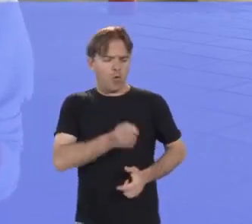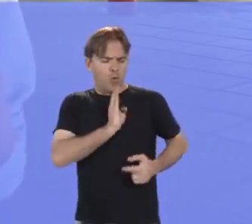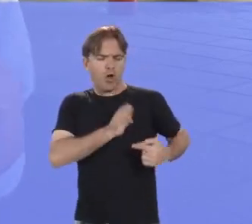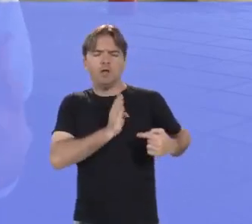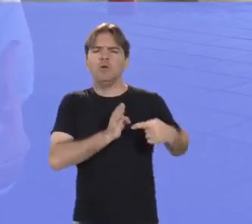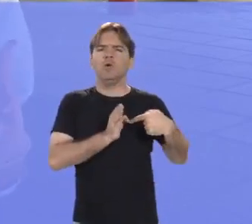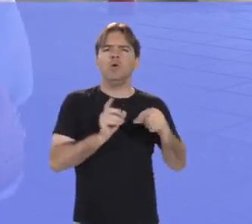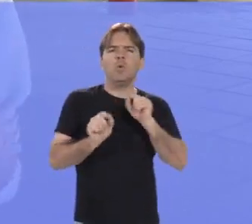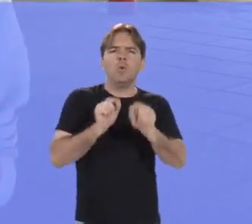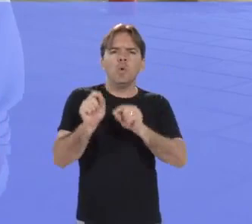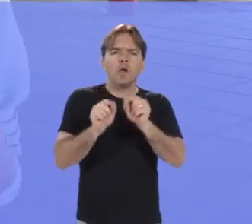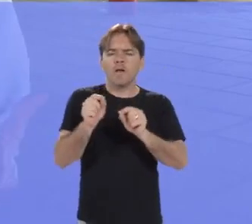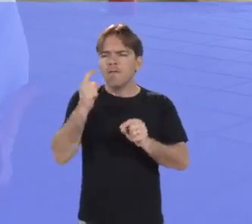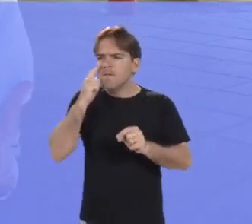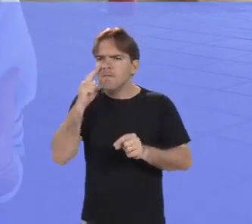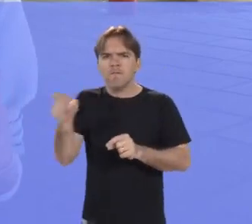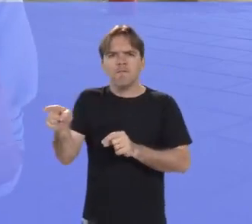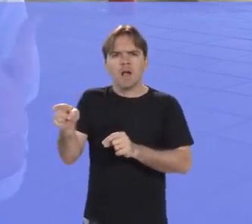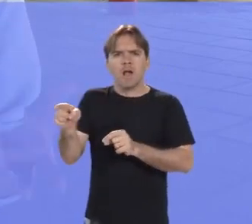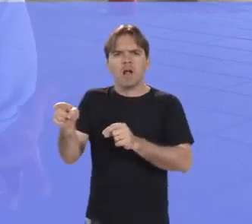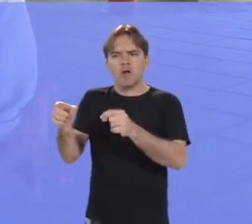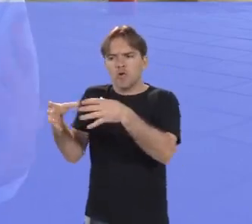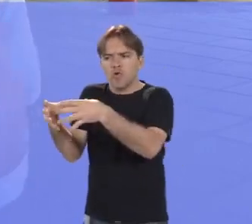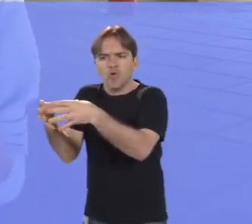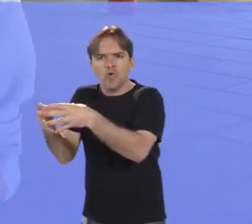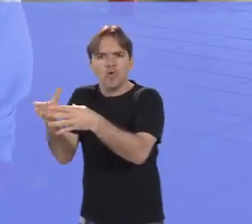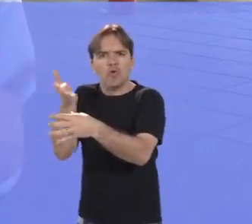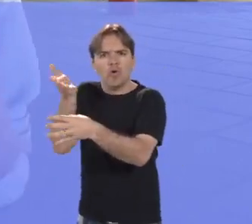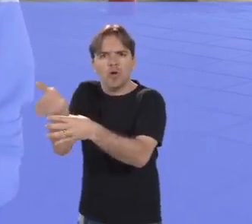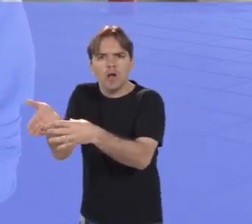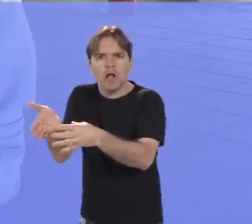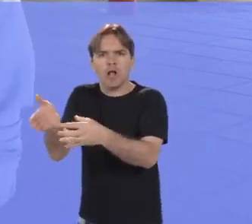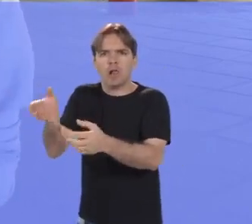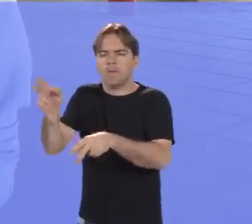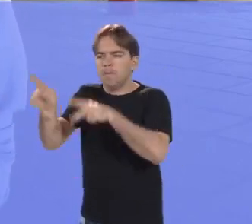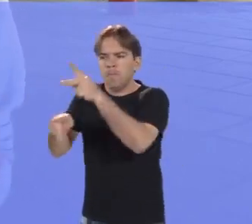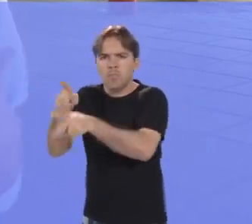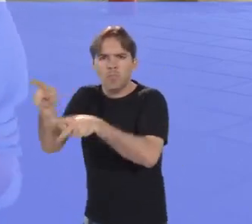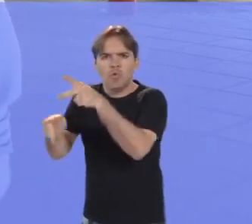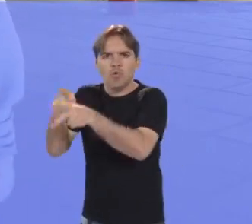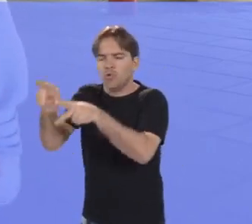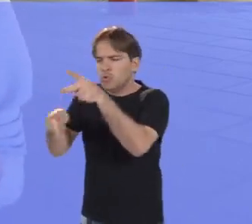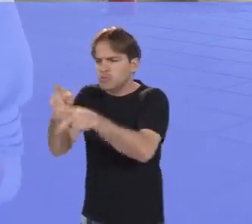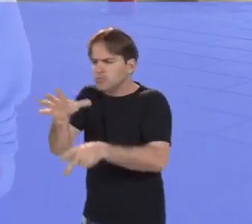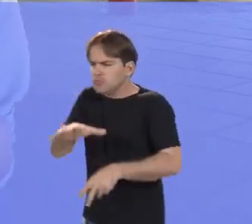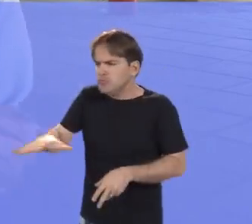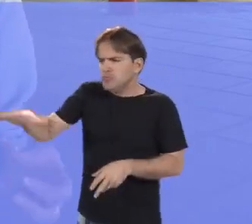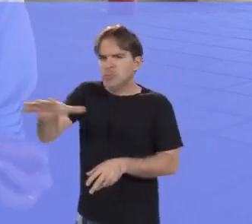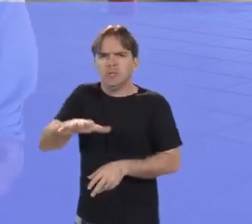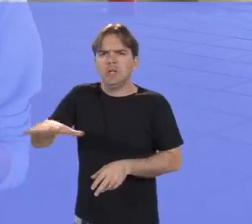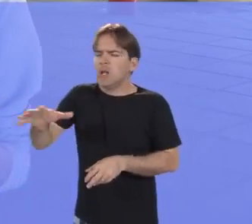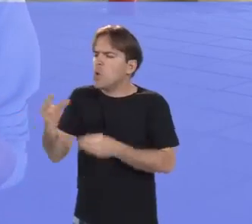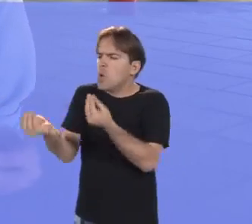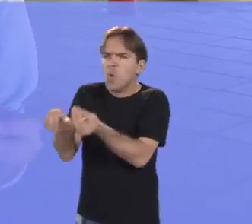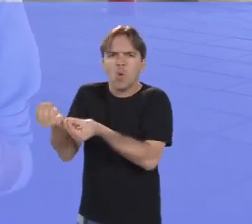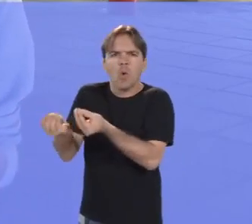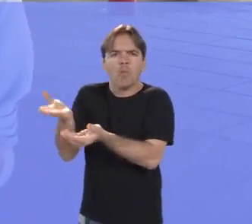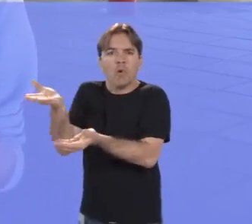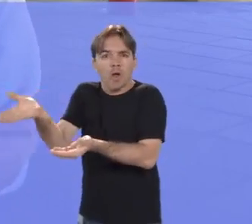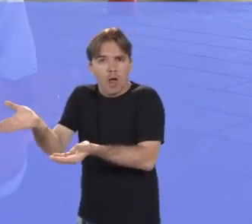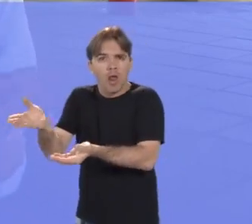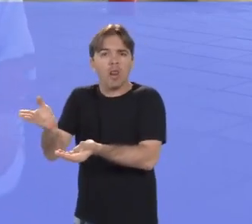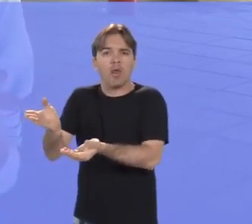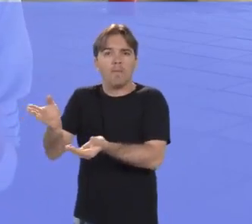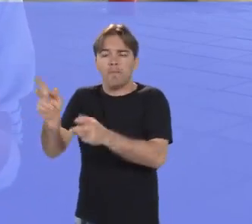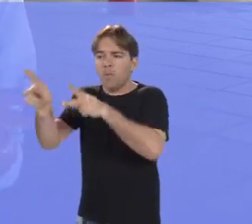justamente qual foi essa incidência de diabetes e pré-diabetes na população da tribo Funiô. E a gente viu que da